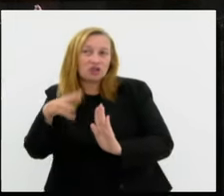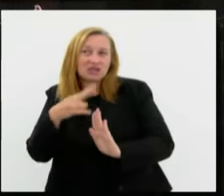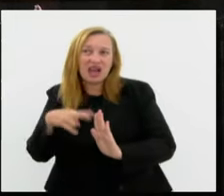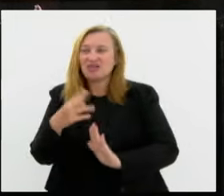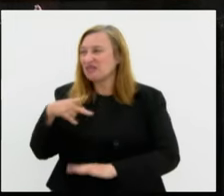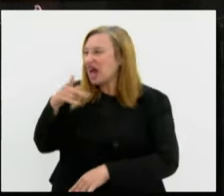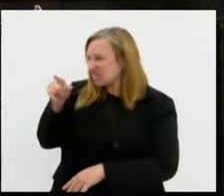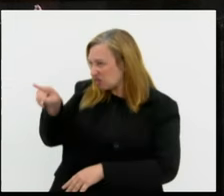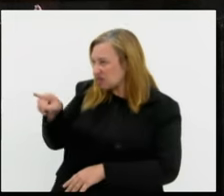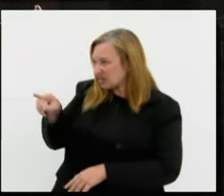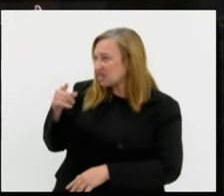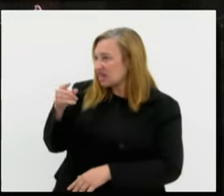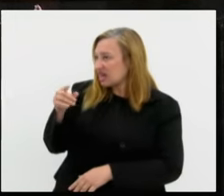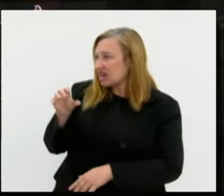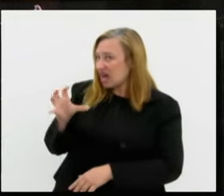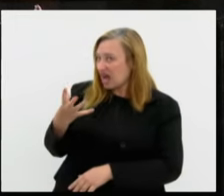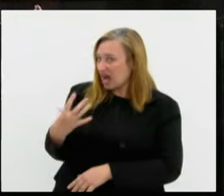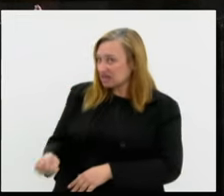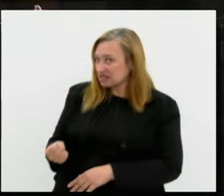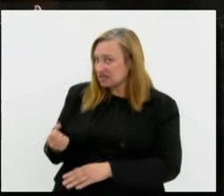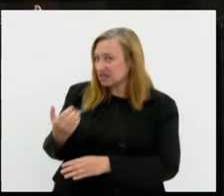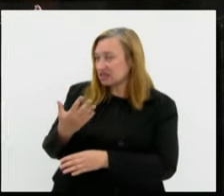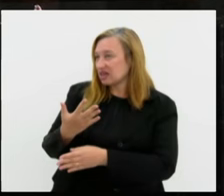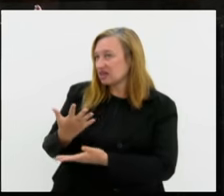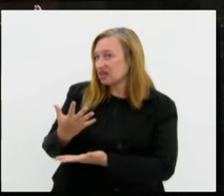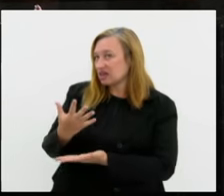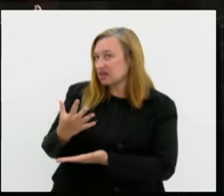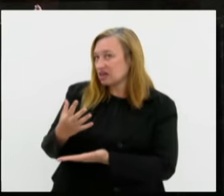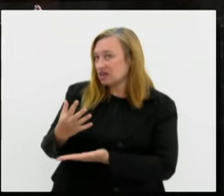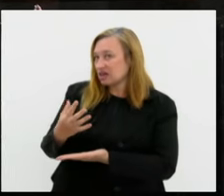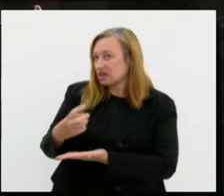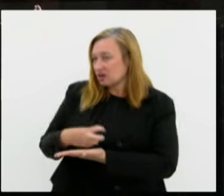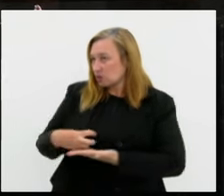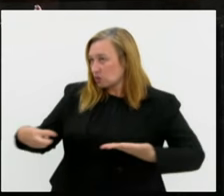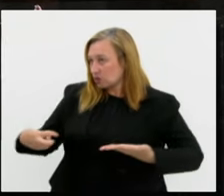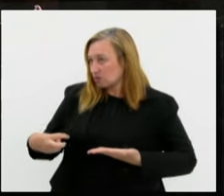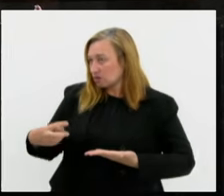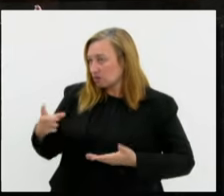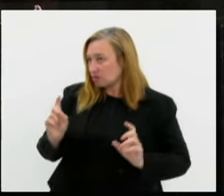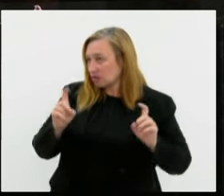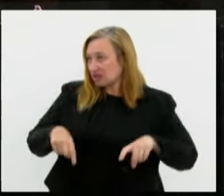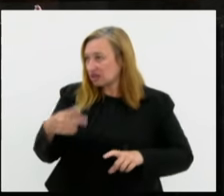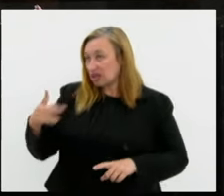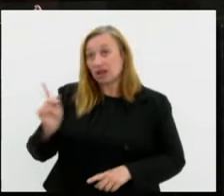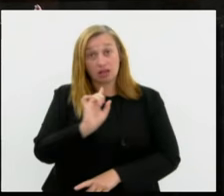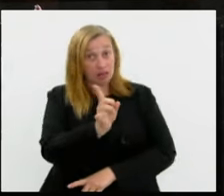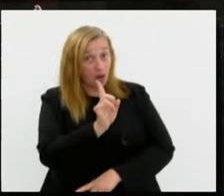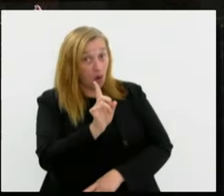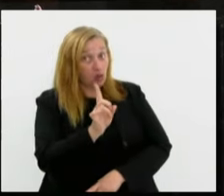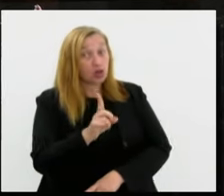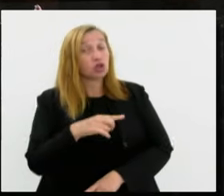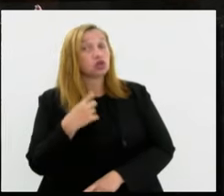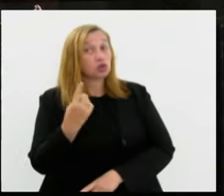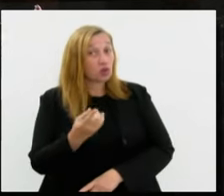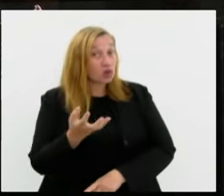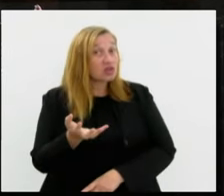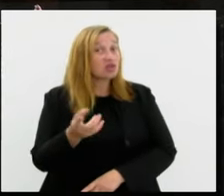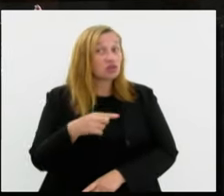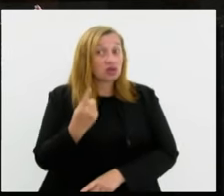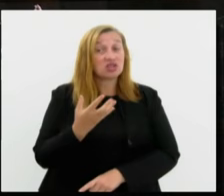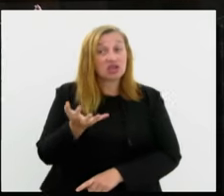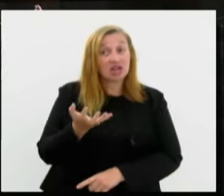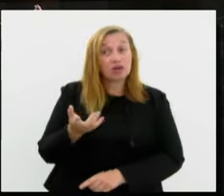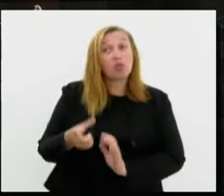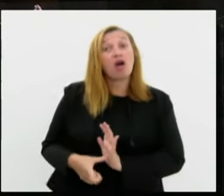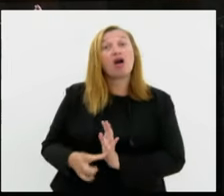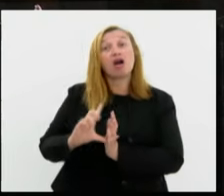você é favorável a, na prática, cassar o mandato. Você não, nós tentamos antes essa medida, que era